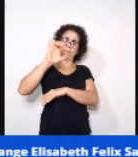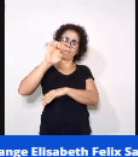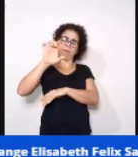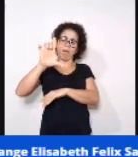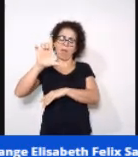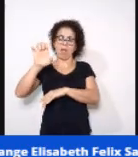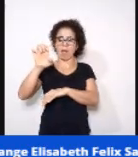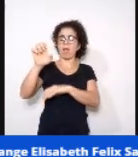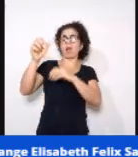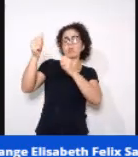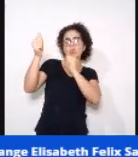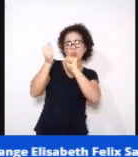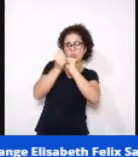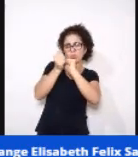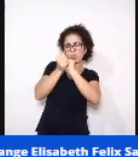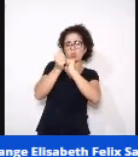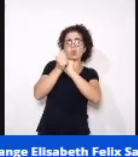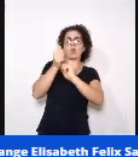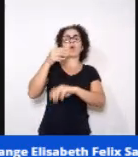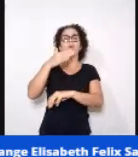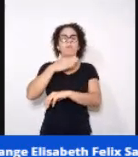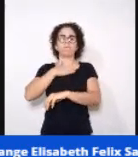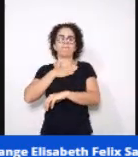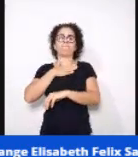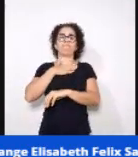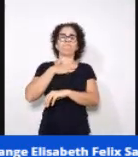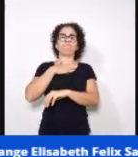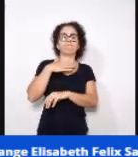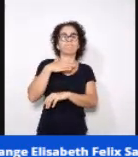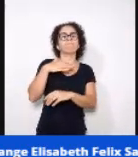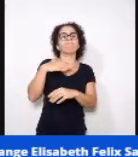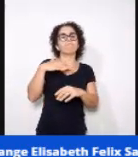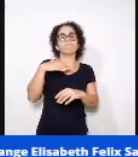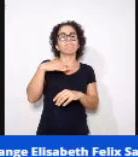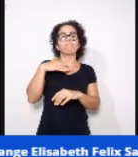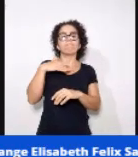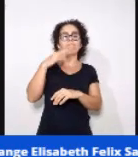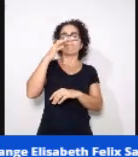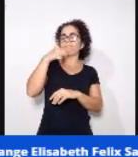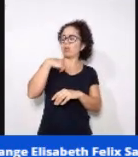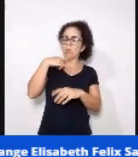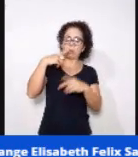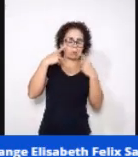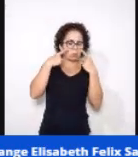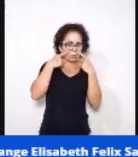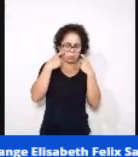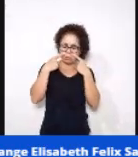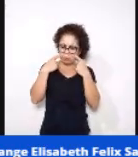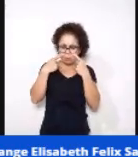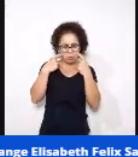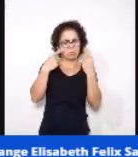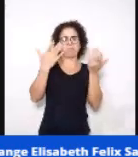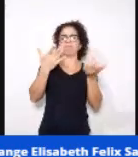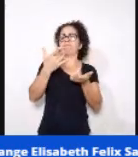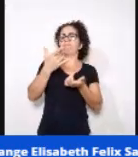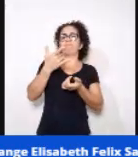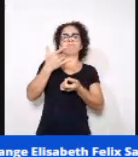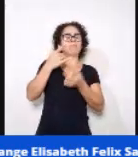por isso. E tava verde meu olho, gente. Eu chorava de falar